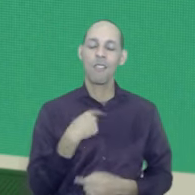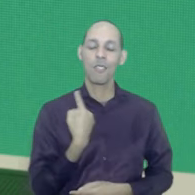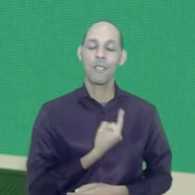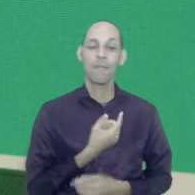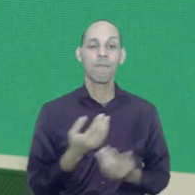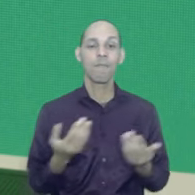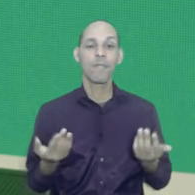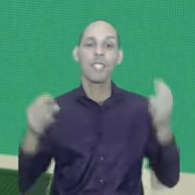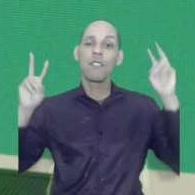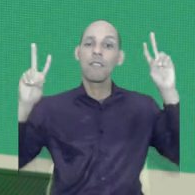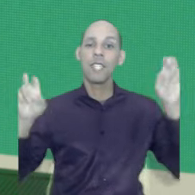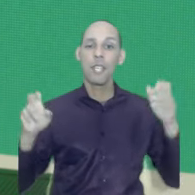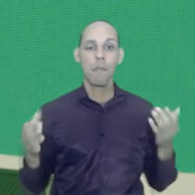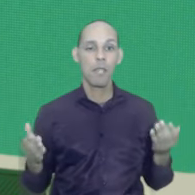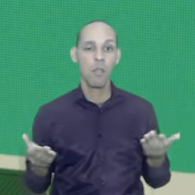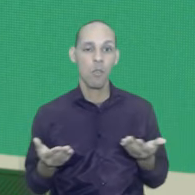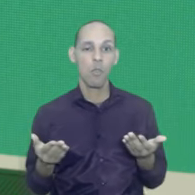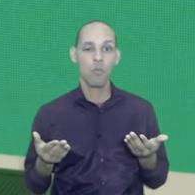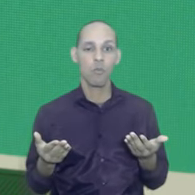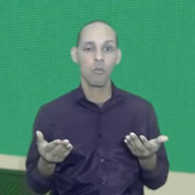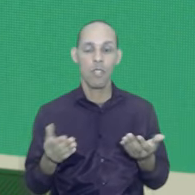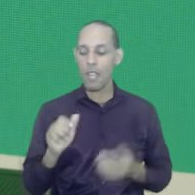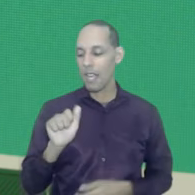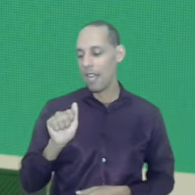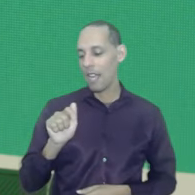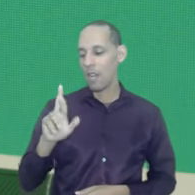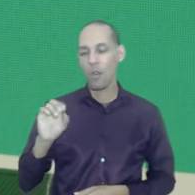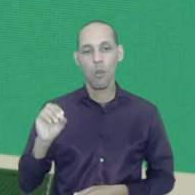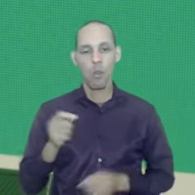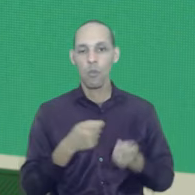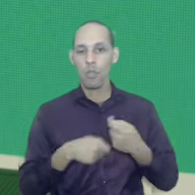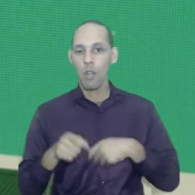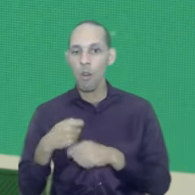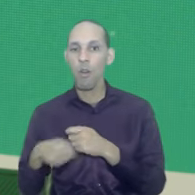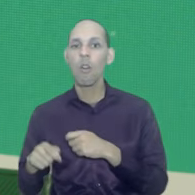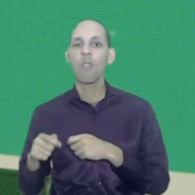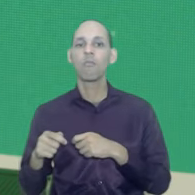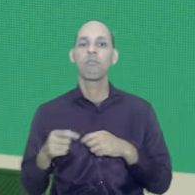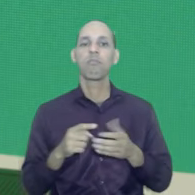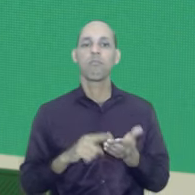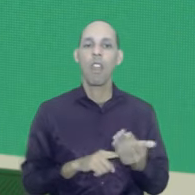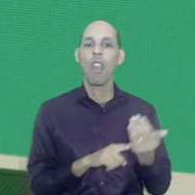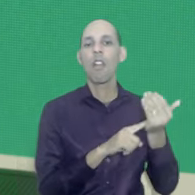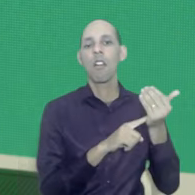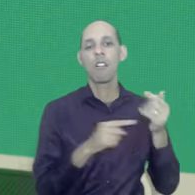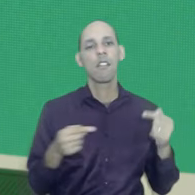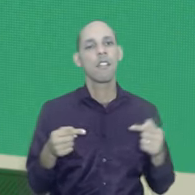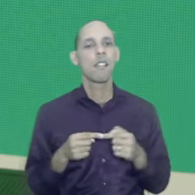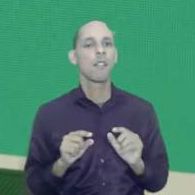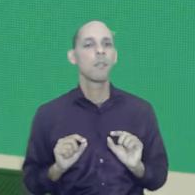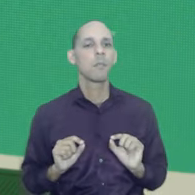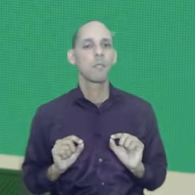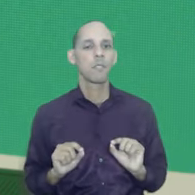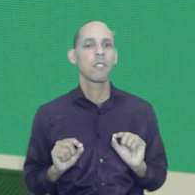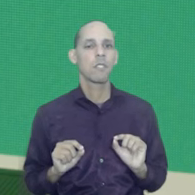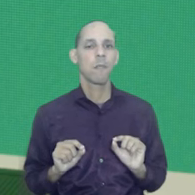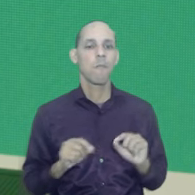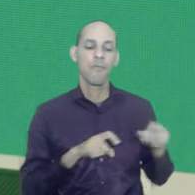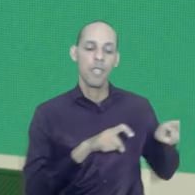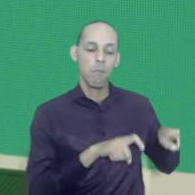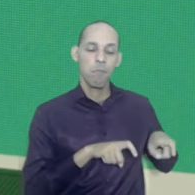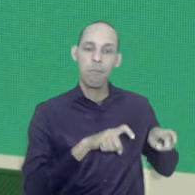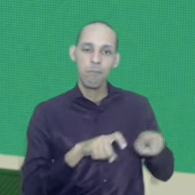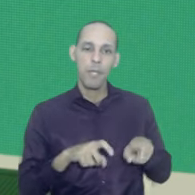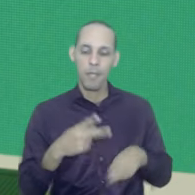a gente fala de agronegócio né e de tecnologias pro agronegócio tá ligado a agricultura de de